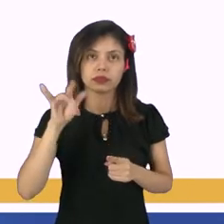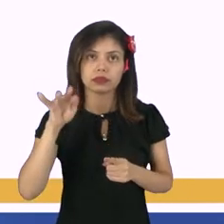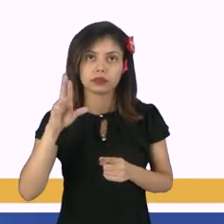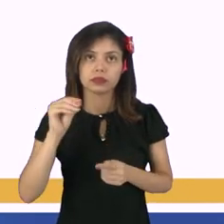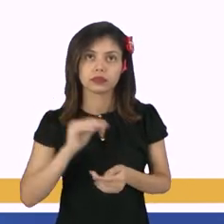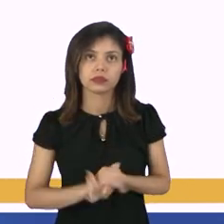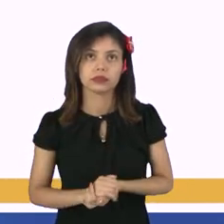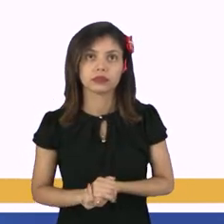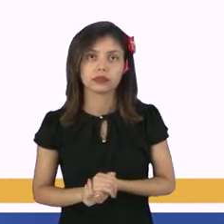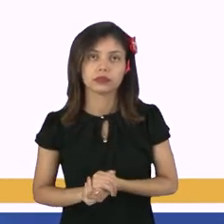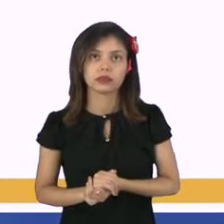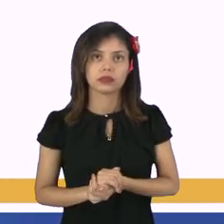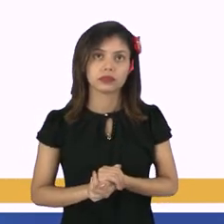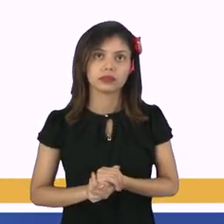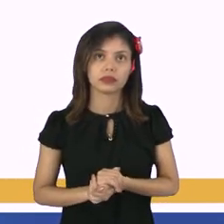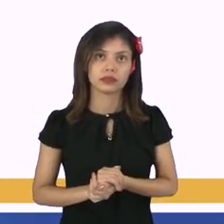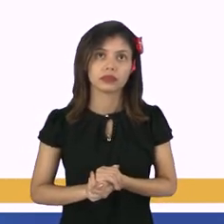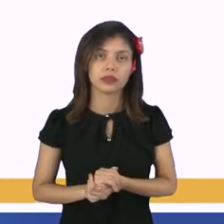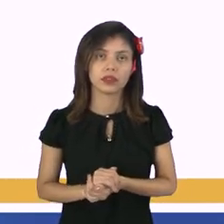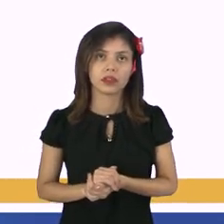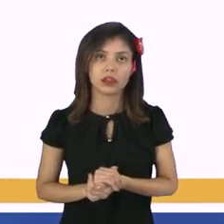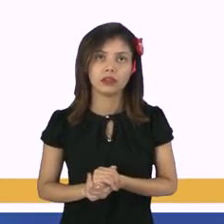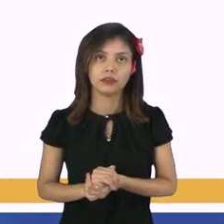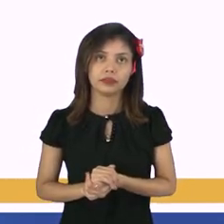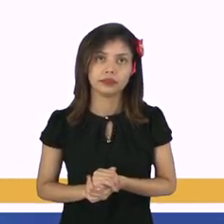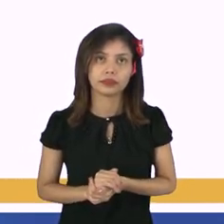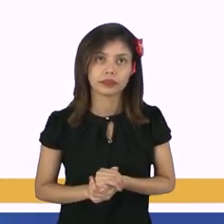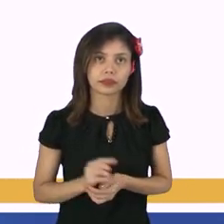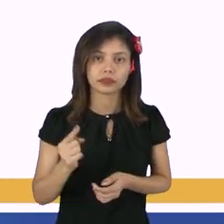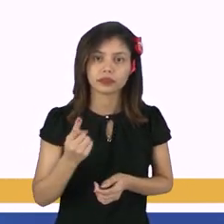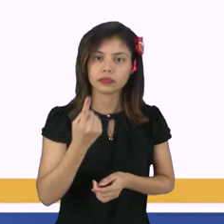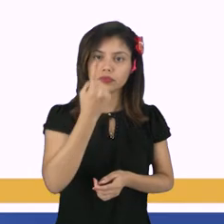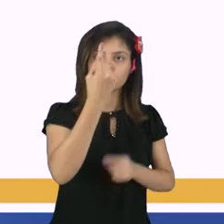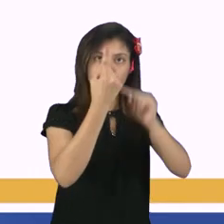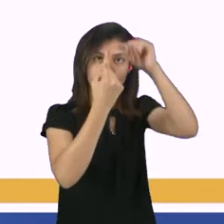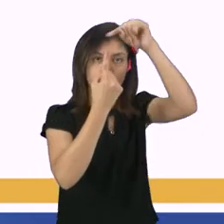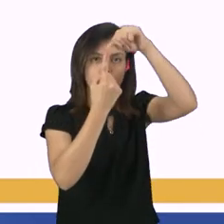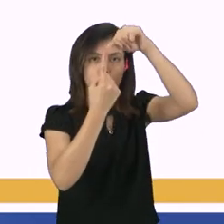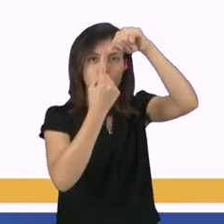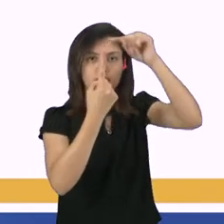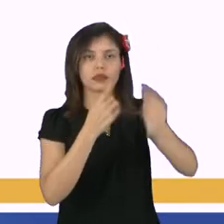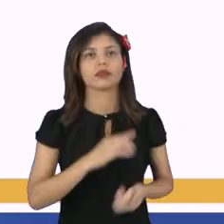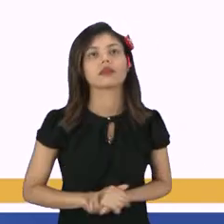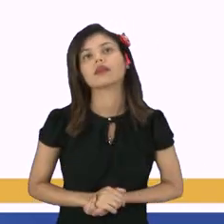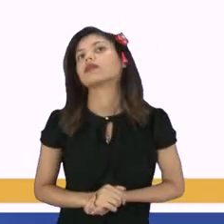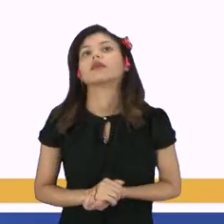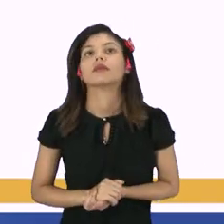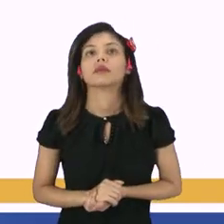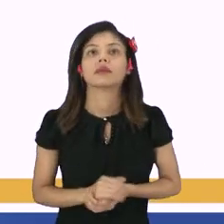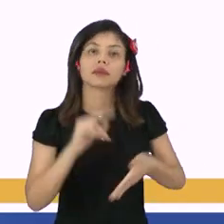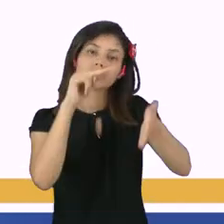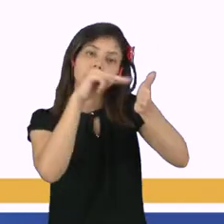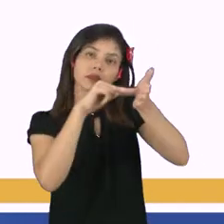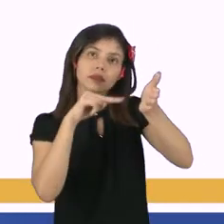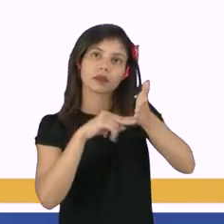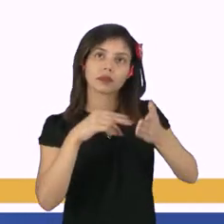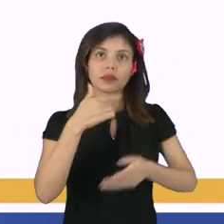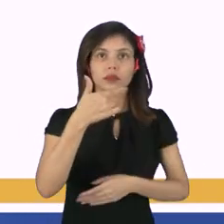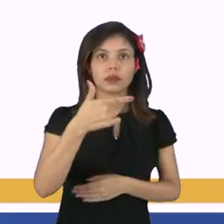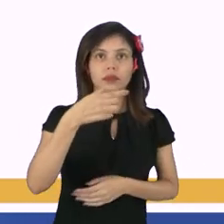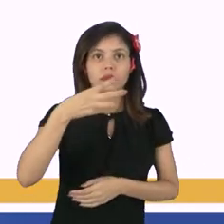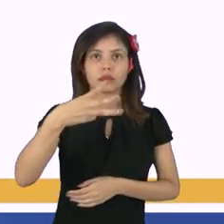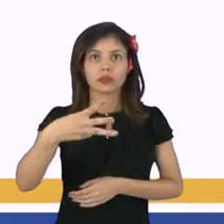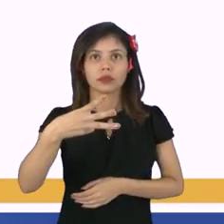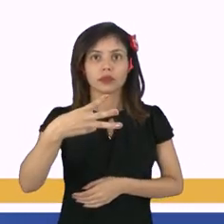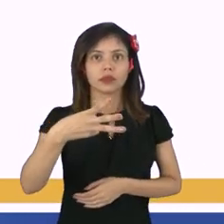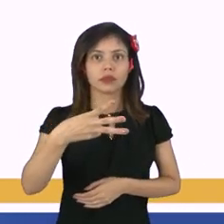certo e ambas as imagens têm uma ponta tem um vértice nós temos aí pirâmides os prismas seria as